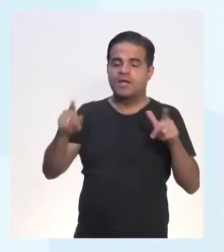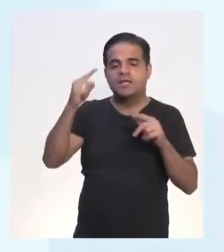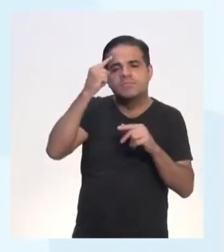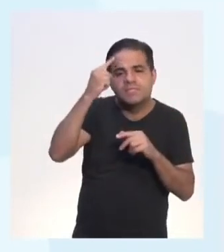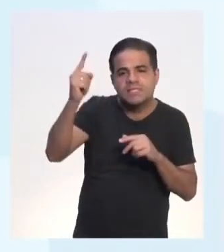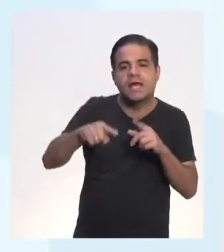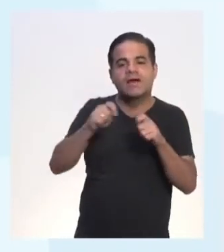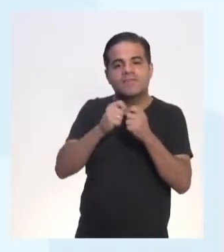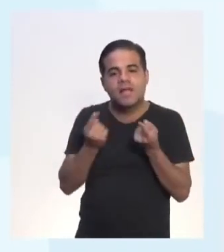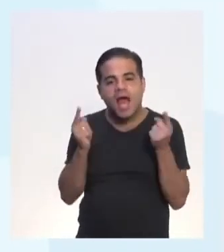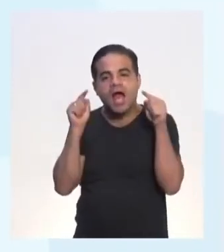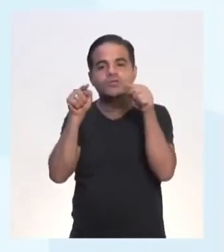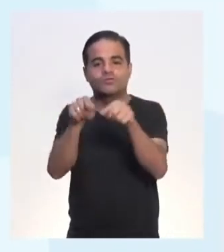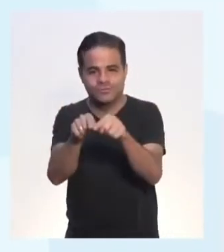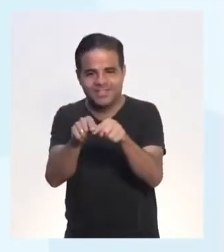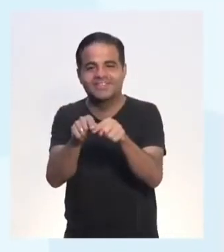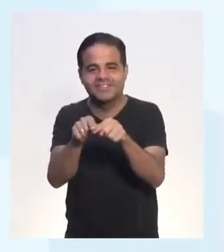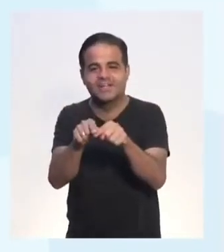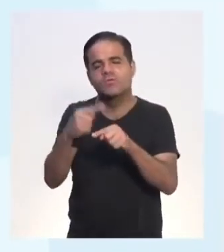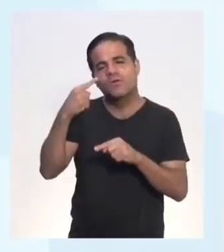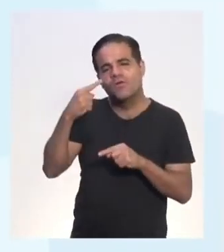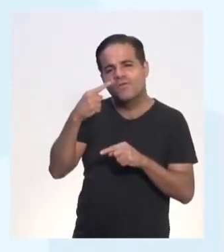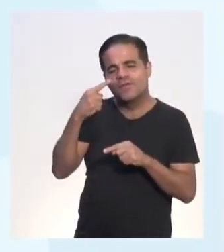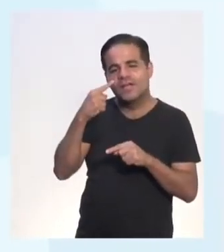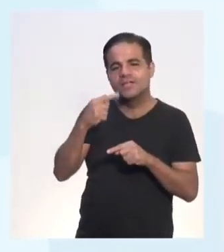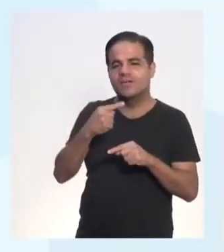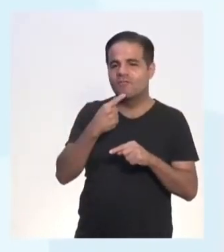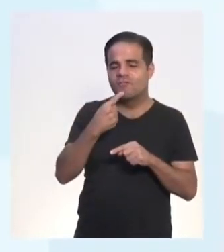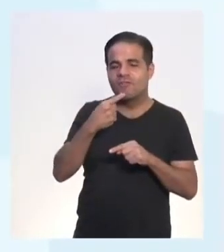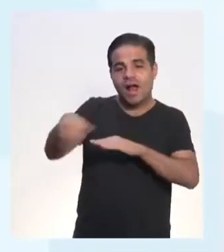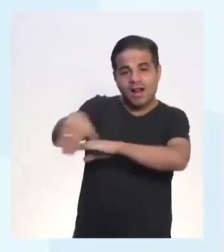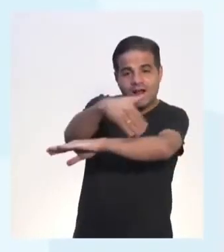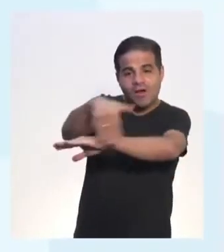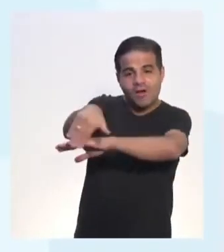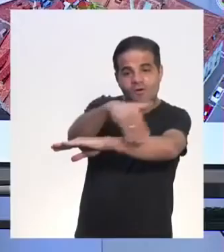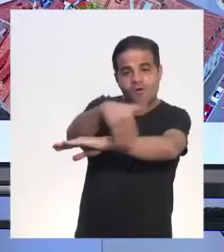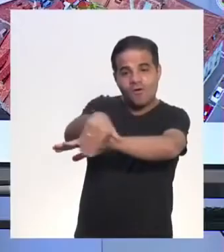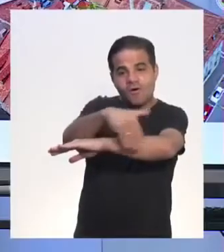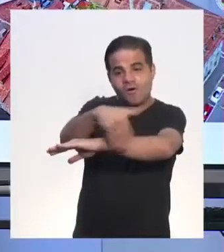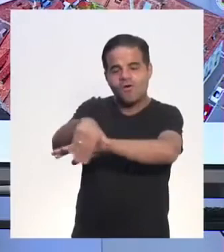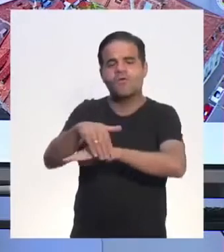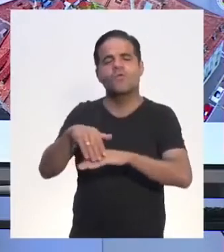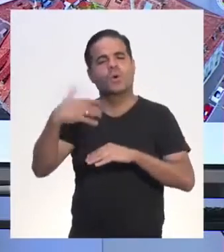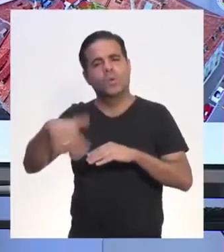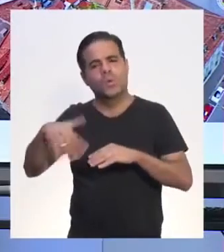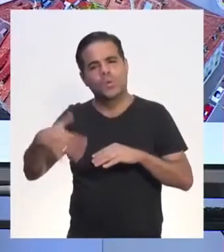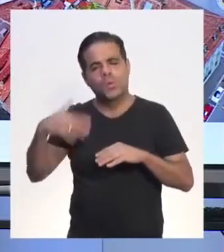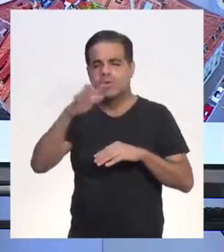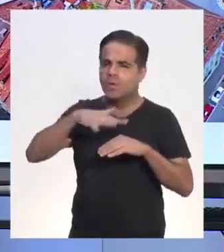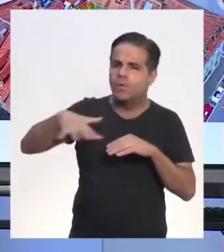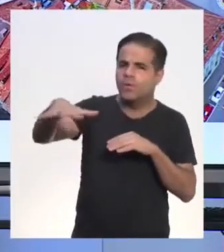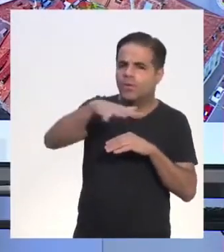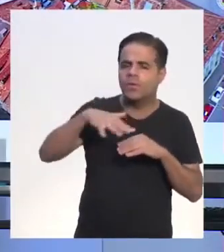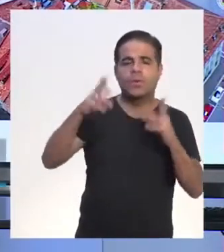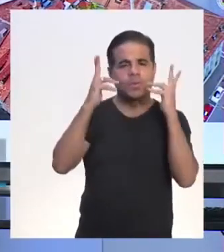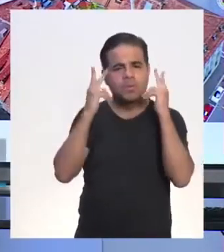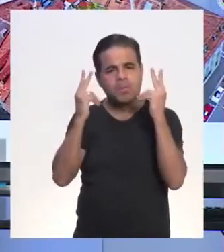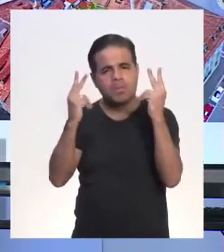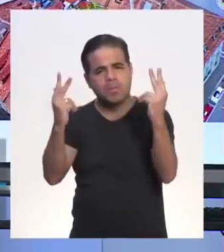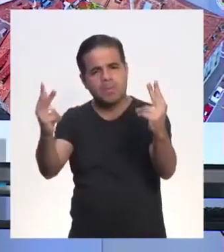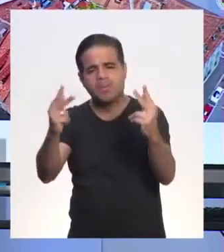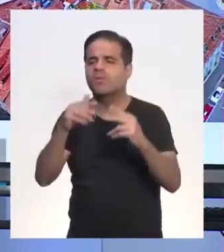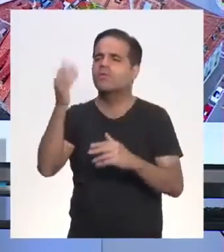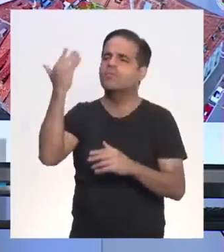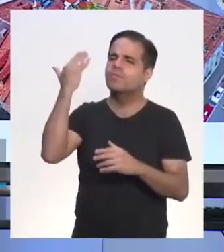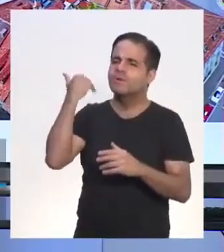as associações. Então veja, né, quando a gente fala em ruas, bastante comum, né? Uma